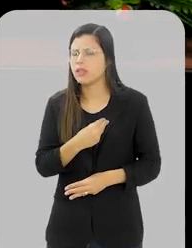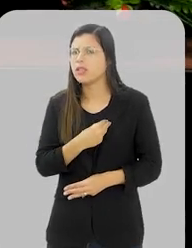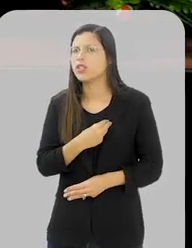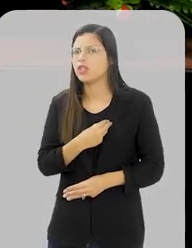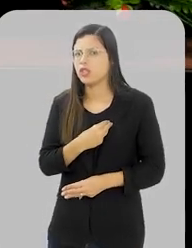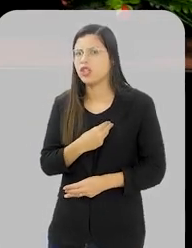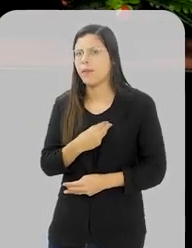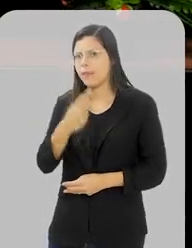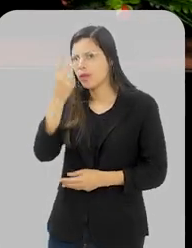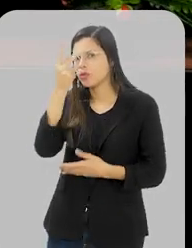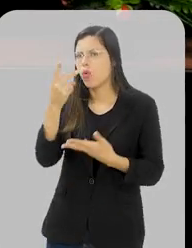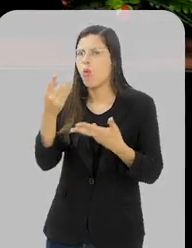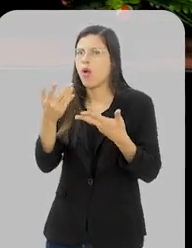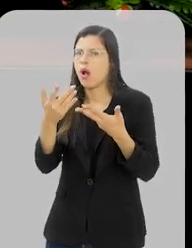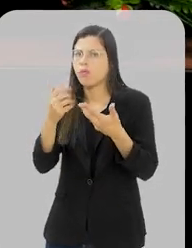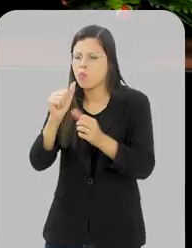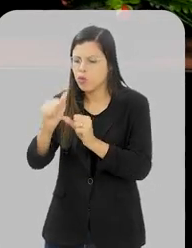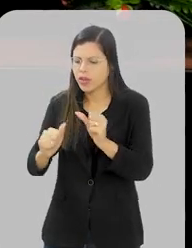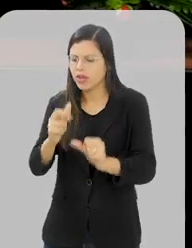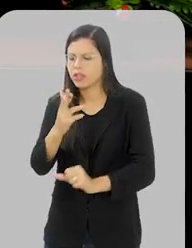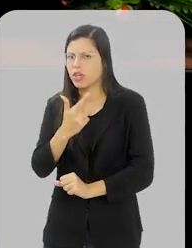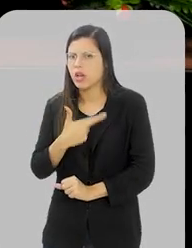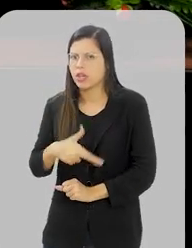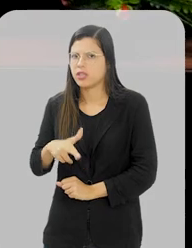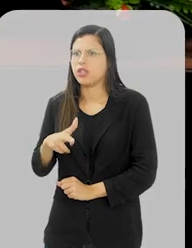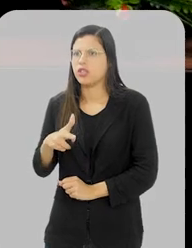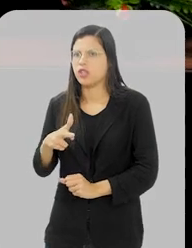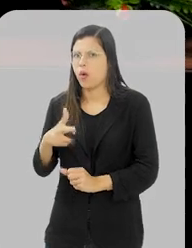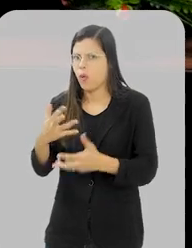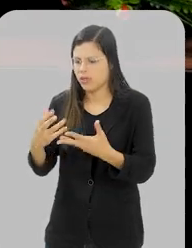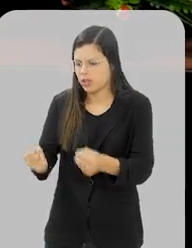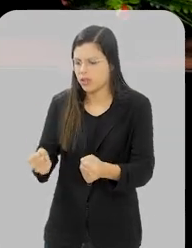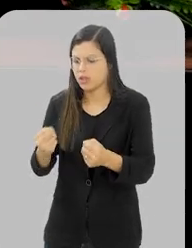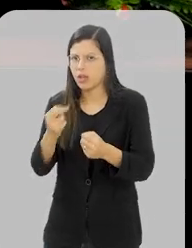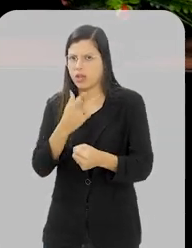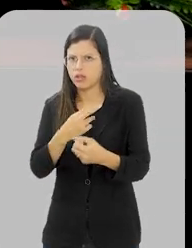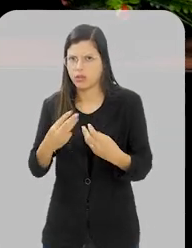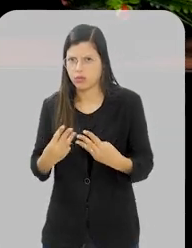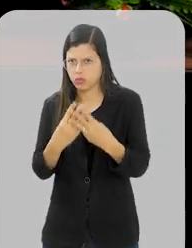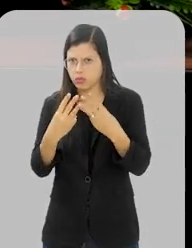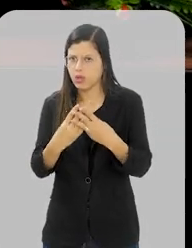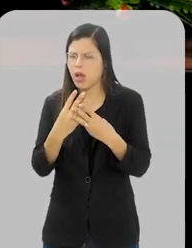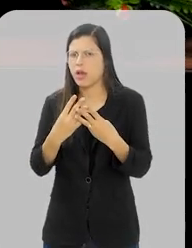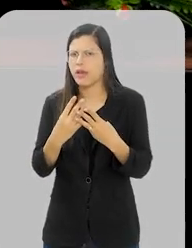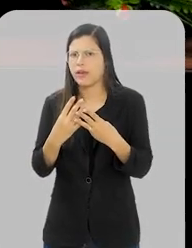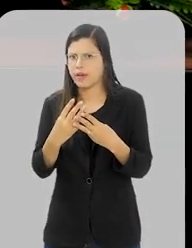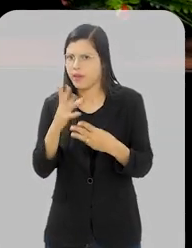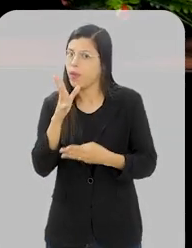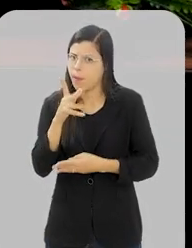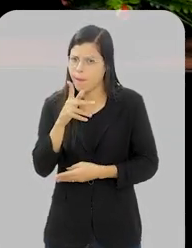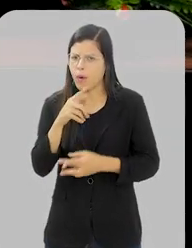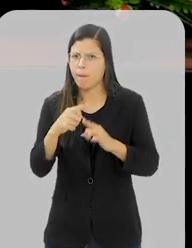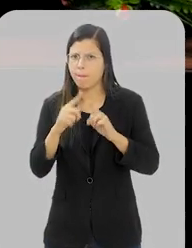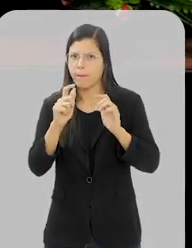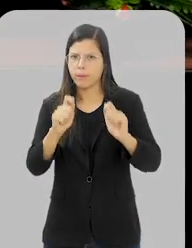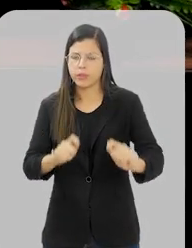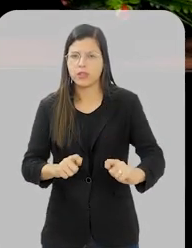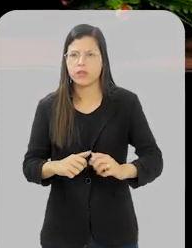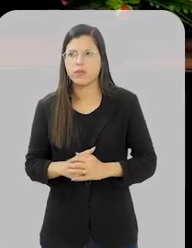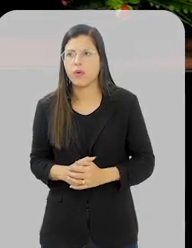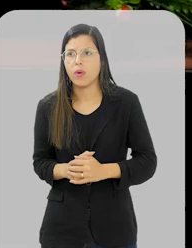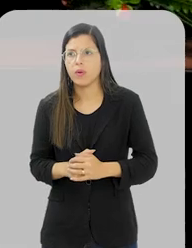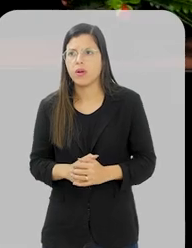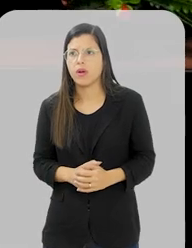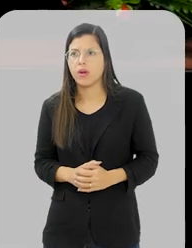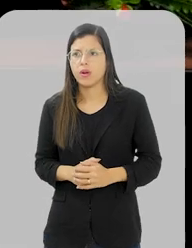a a conversão e eh você você passa por um processo bastante longo mas existe a possibilidade de conversão agora não